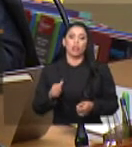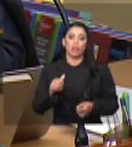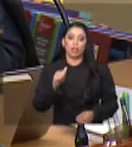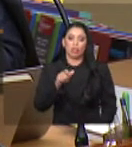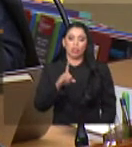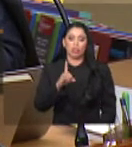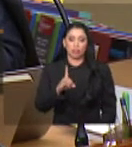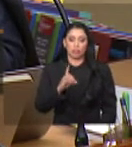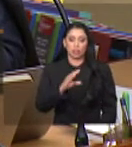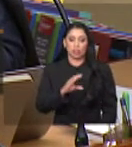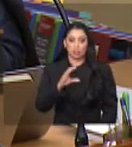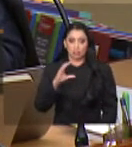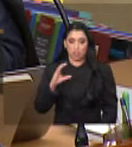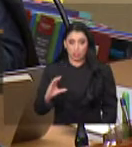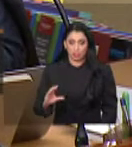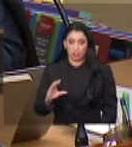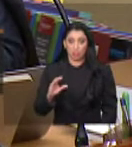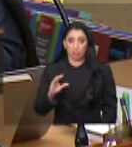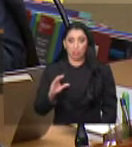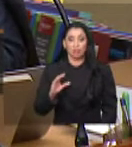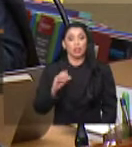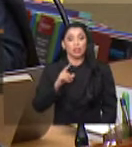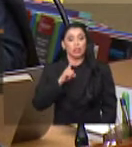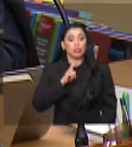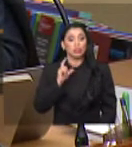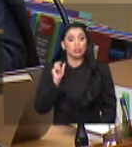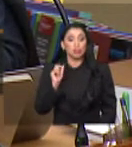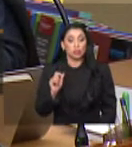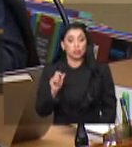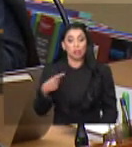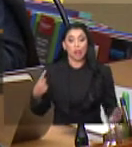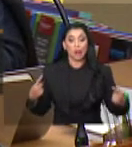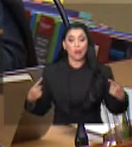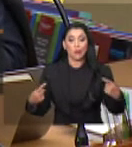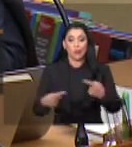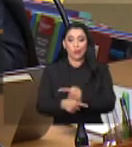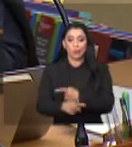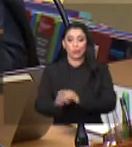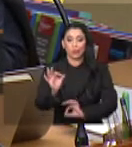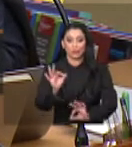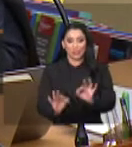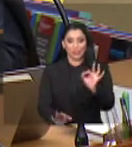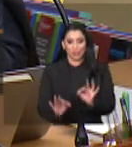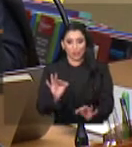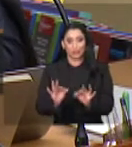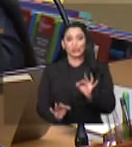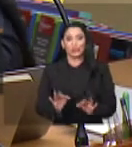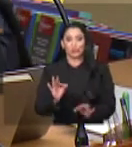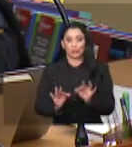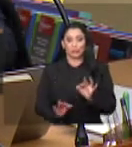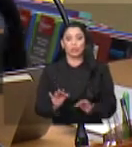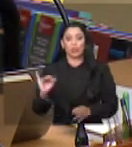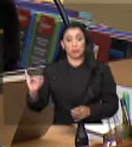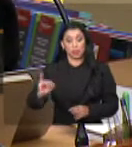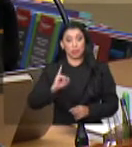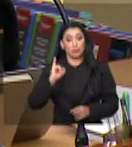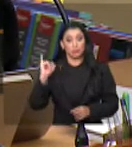constitucionalidade que é a controvérsia judicial relevante